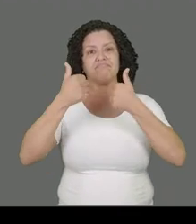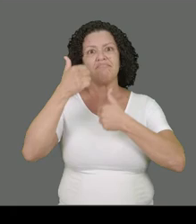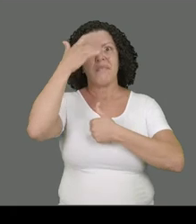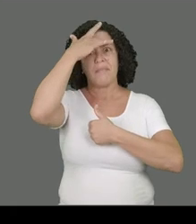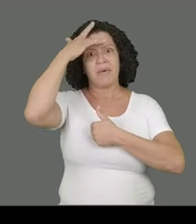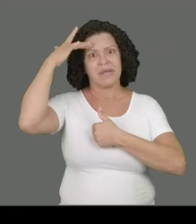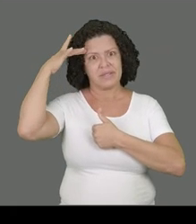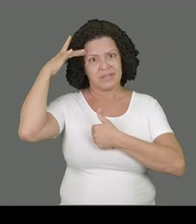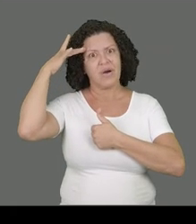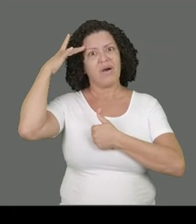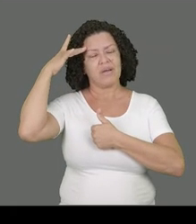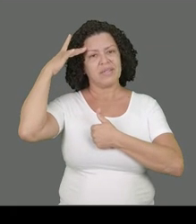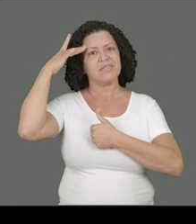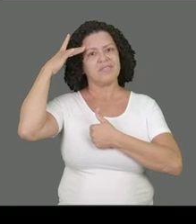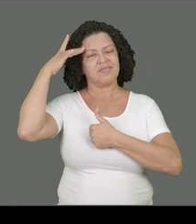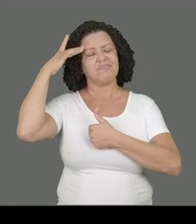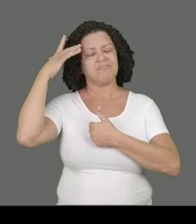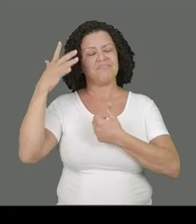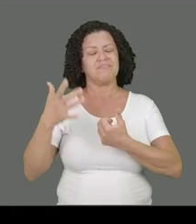tornarmos pessoas